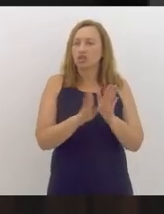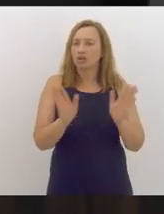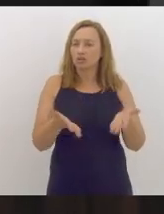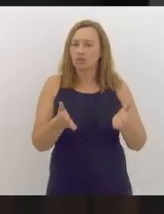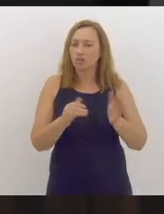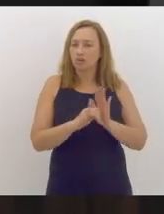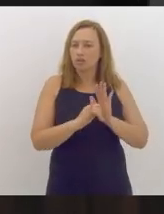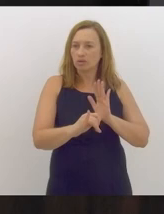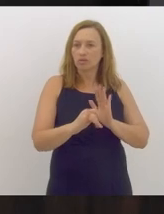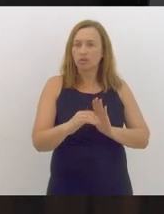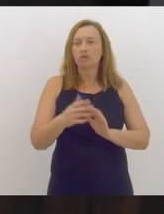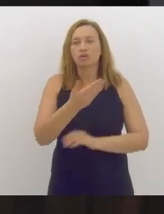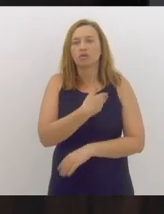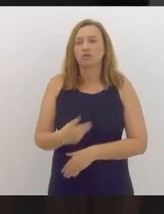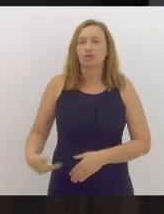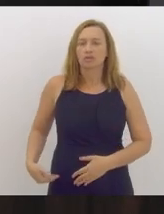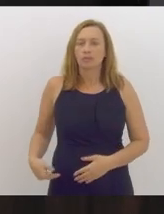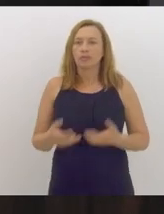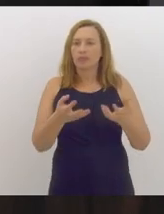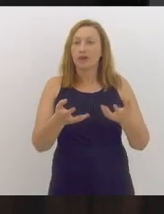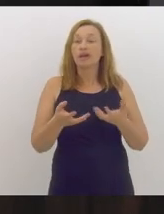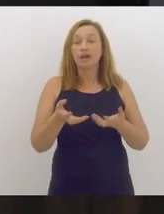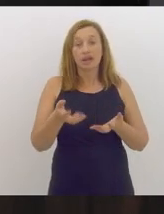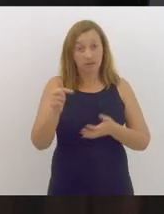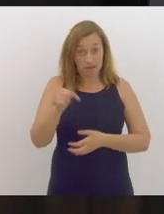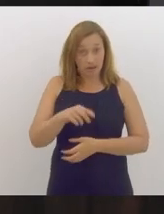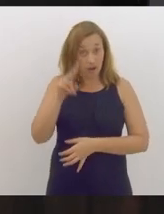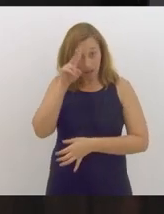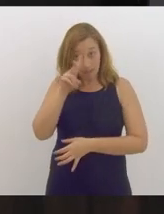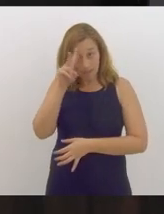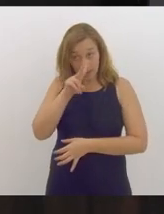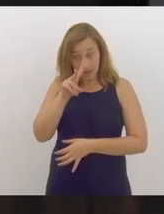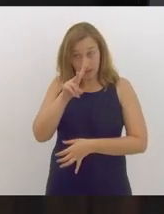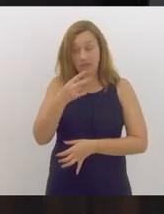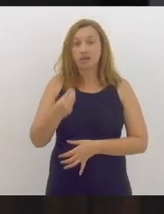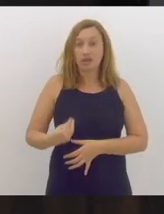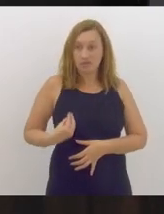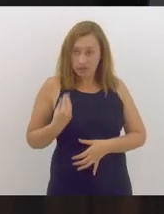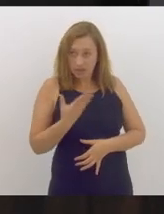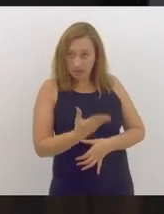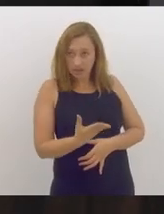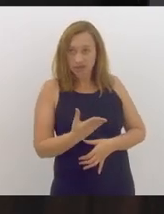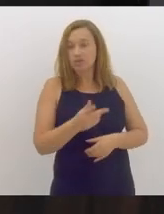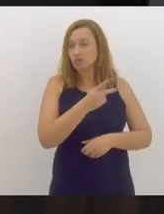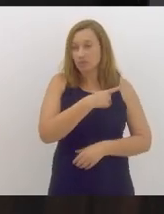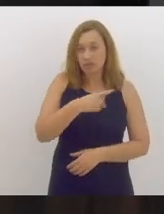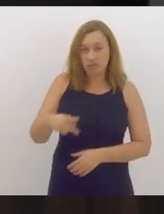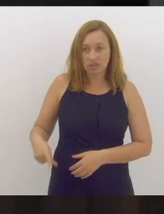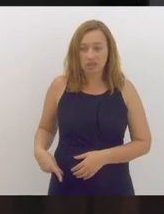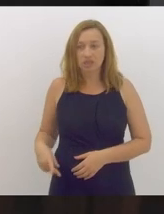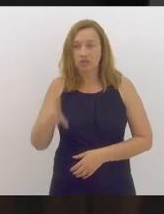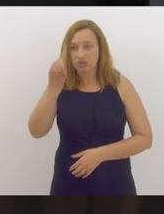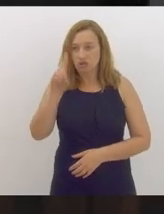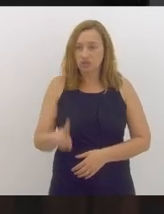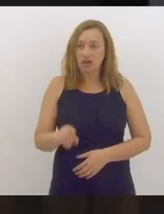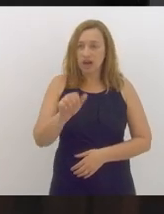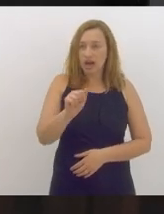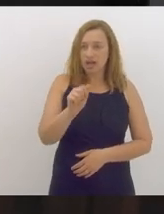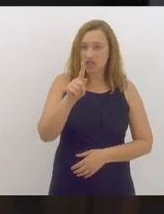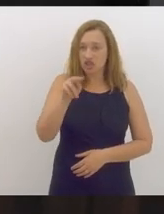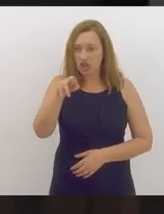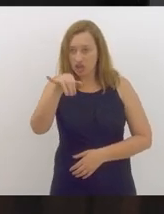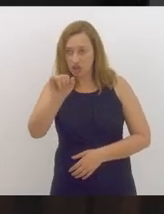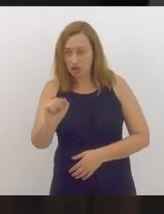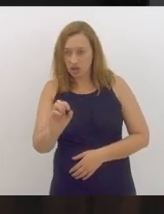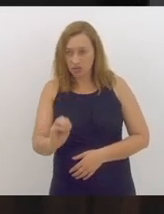autógrafo do governador. Quero aqui lembrar da presença aqui do presidente, do diretor da AGRIO, o